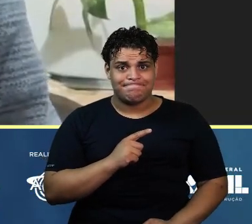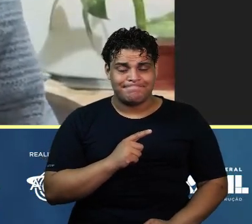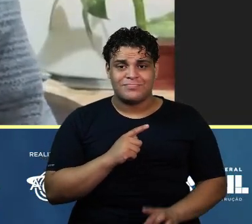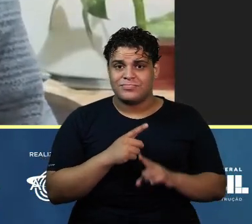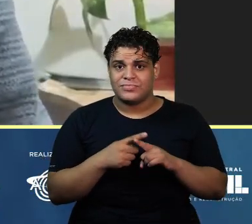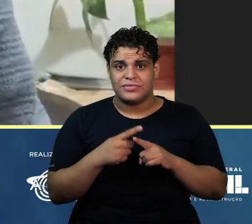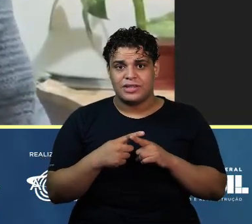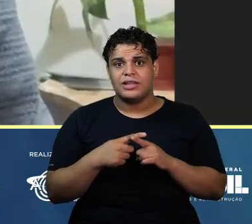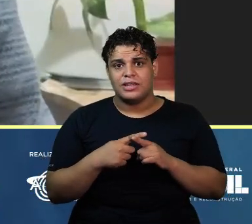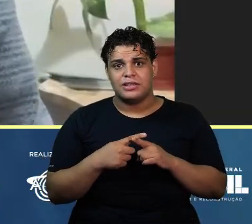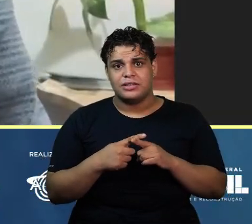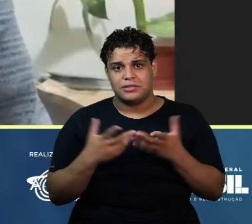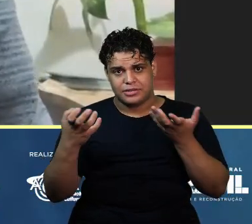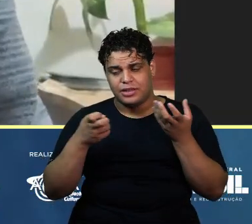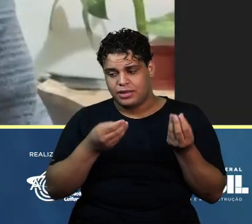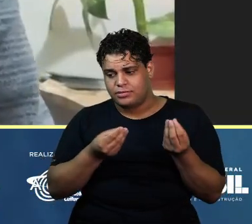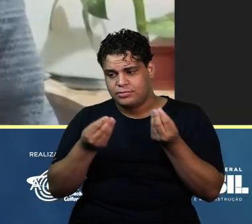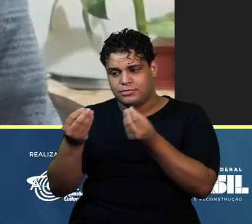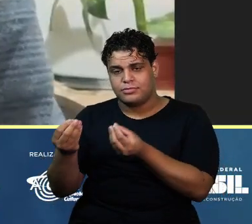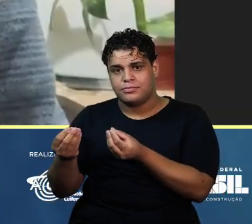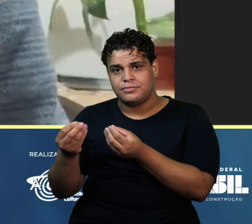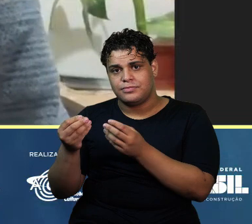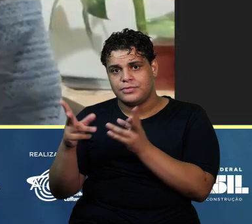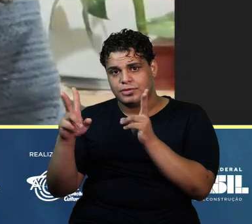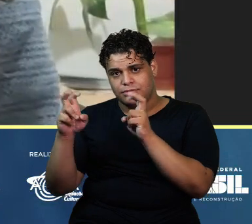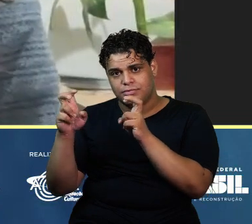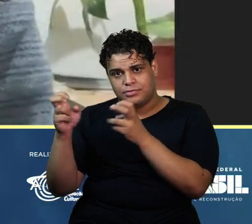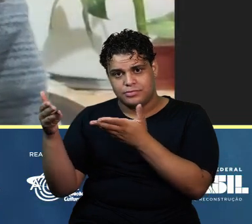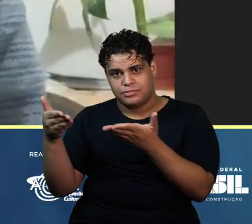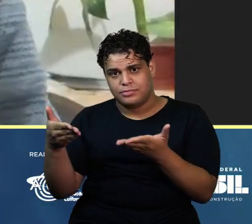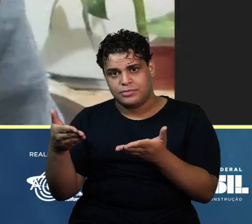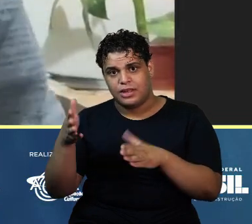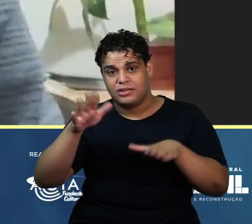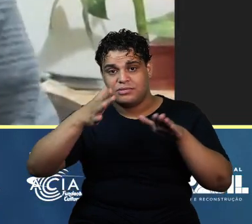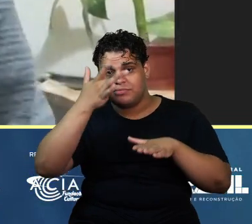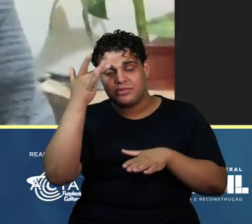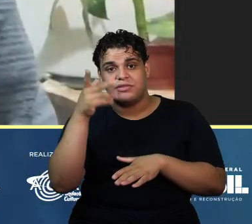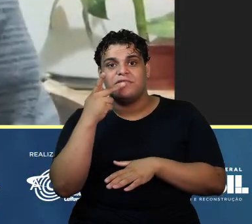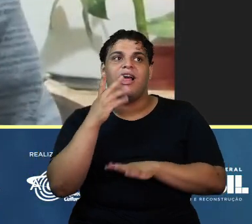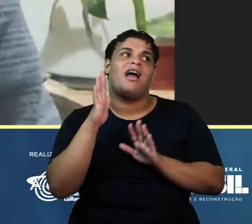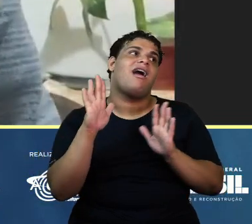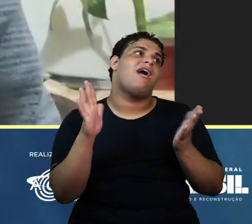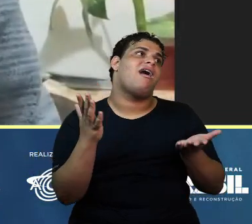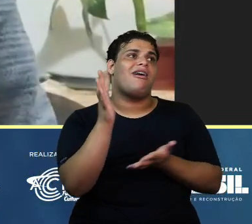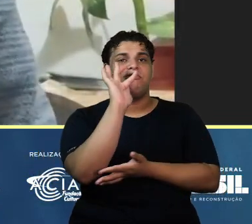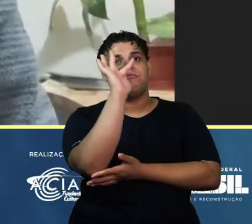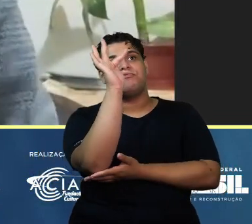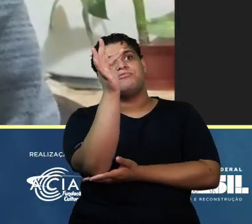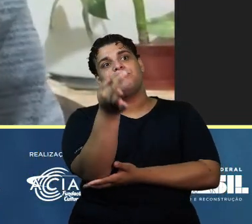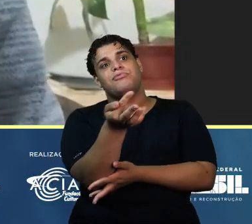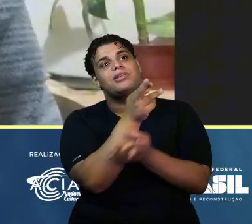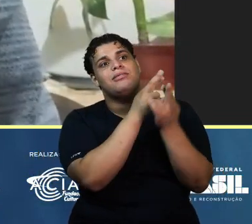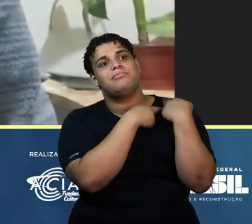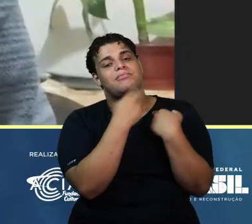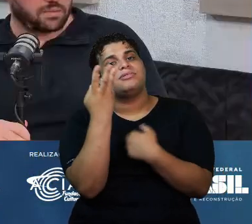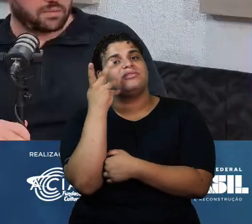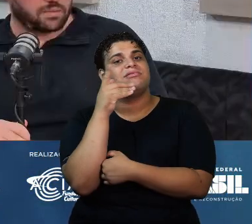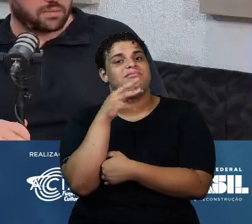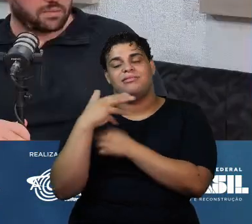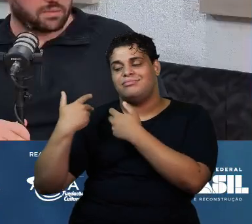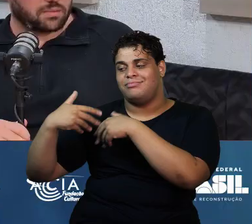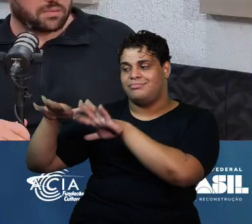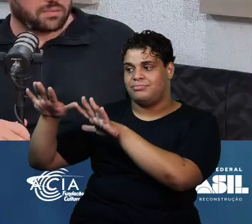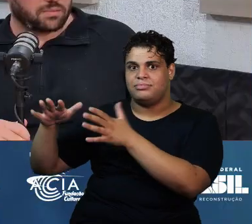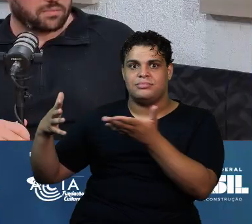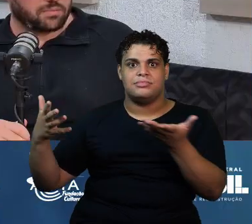eu também gostaria de colocar aqui na discussão. Às vezes eu já vi muitas vezes a pessoa falando, o futuro está na mão das crianças. Olha só